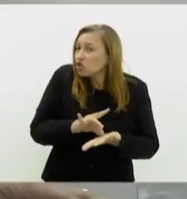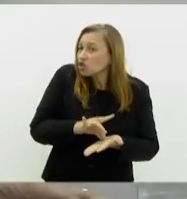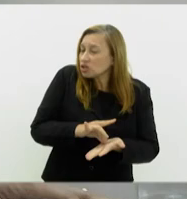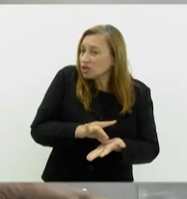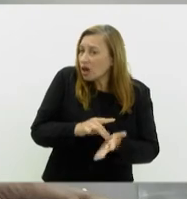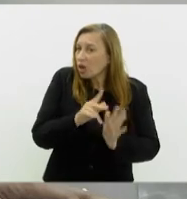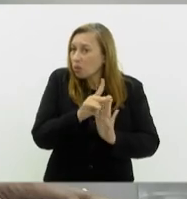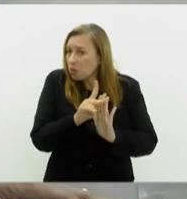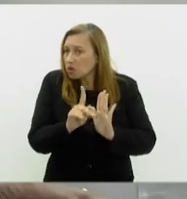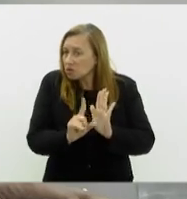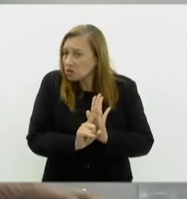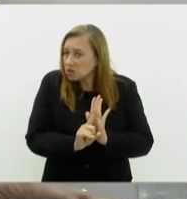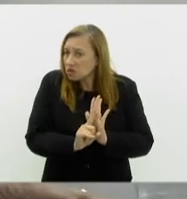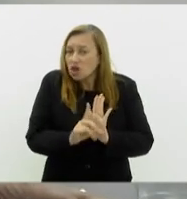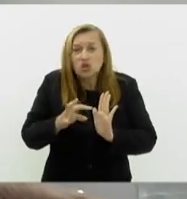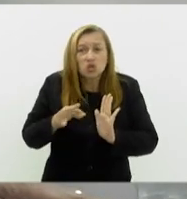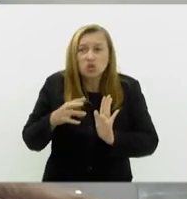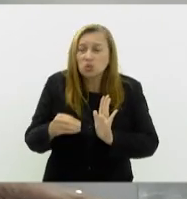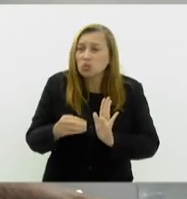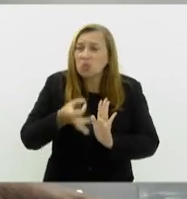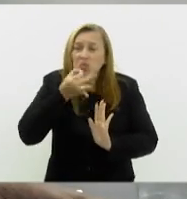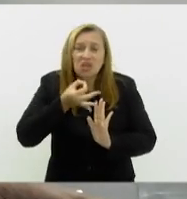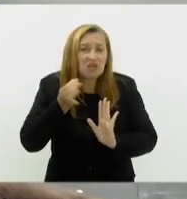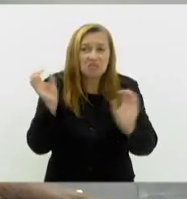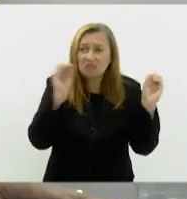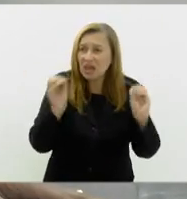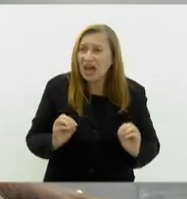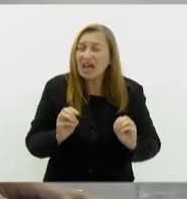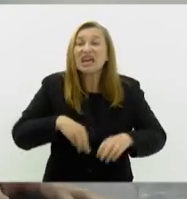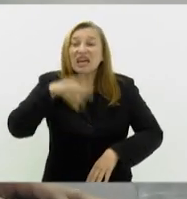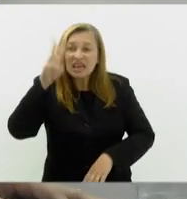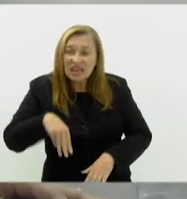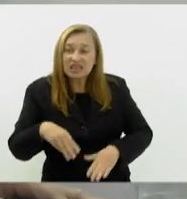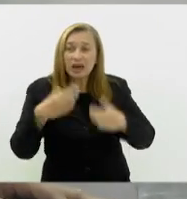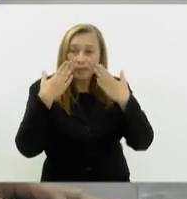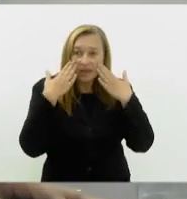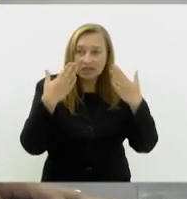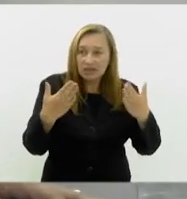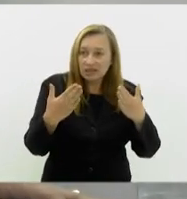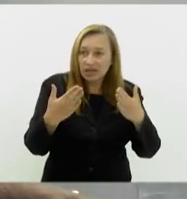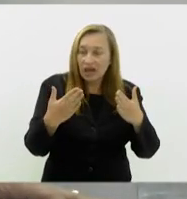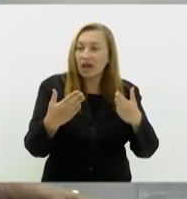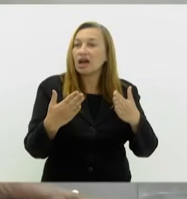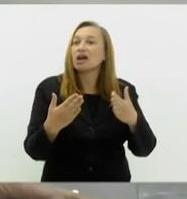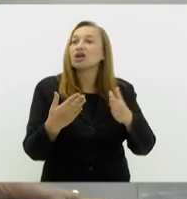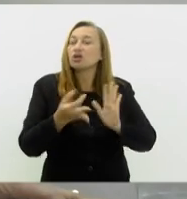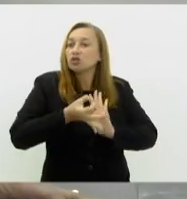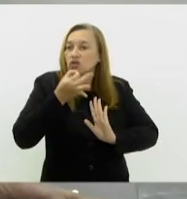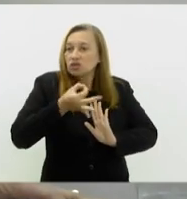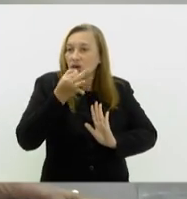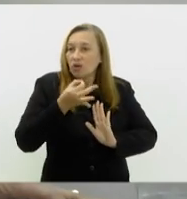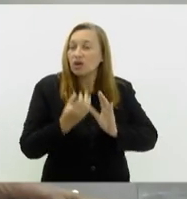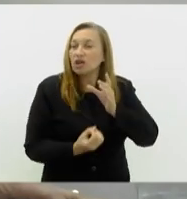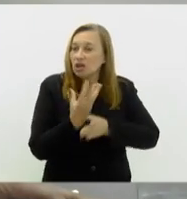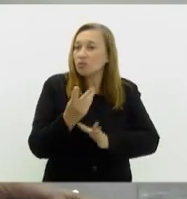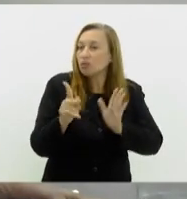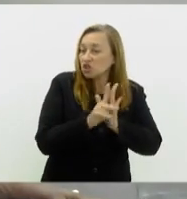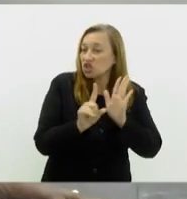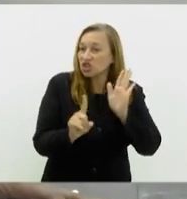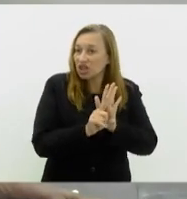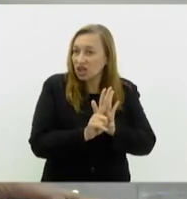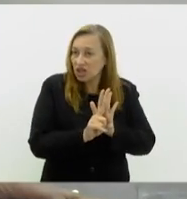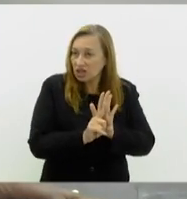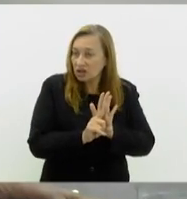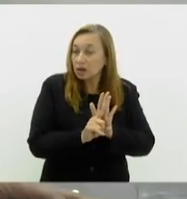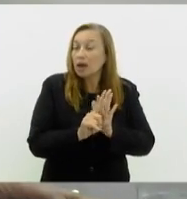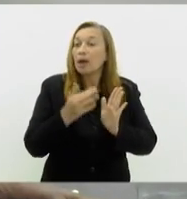volig de sugestão quem quiser apresentar sugestão eu faça um projeto de lei ponha paraa